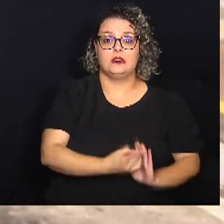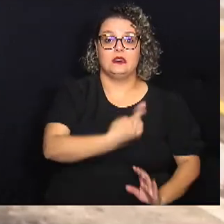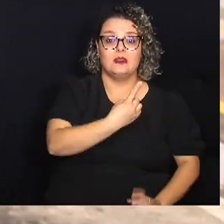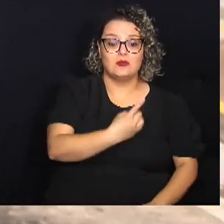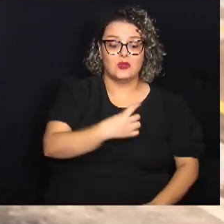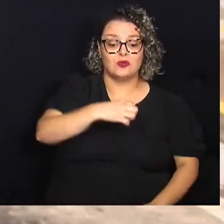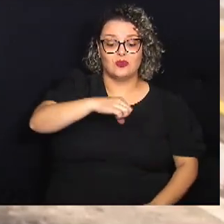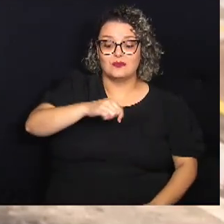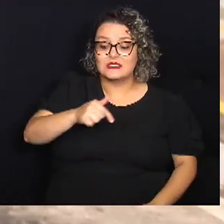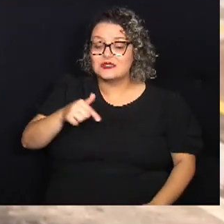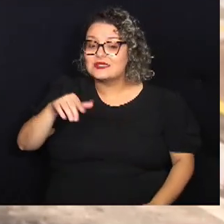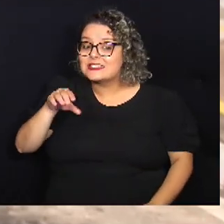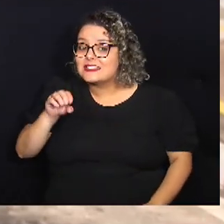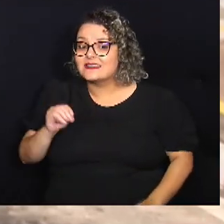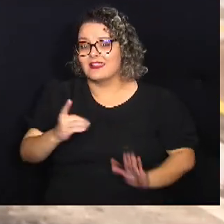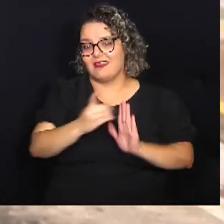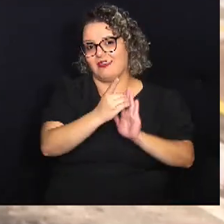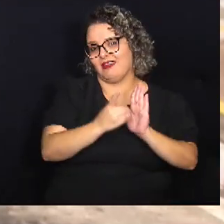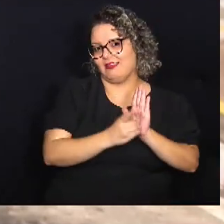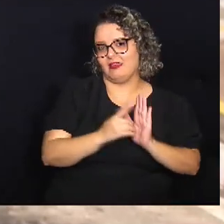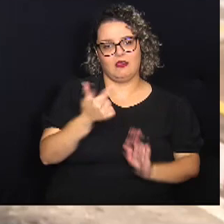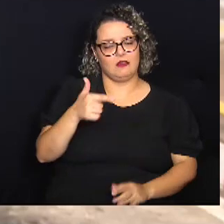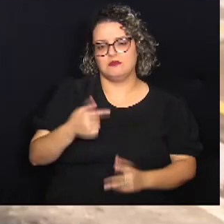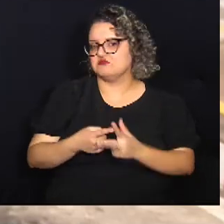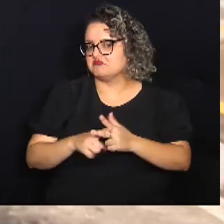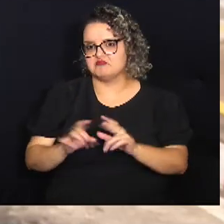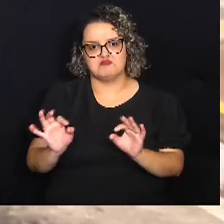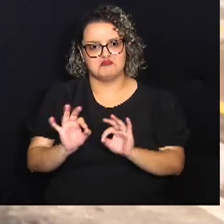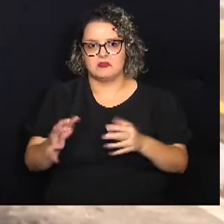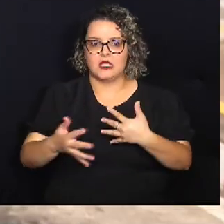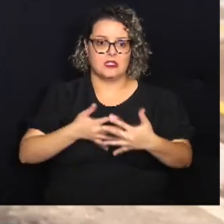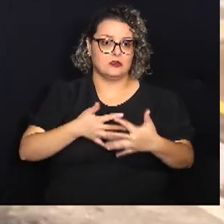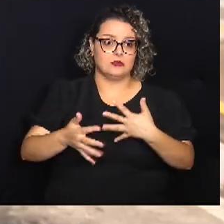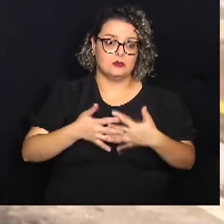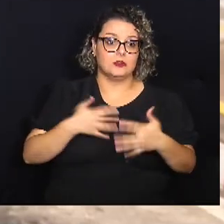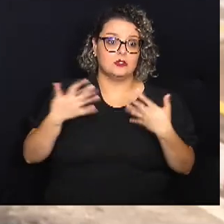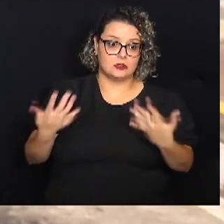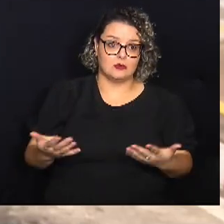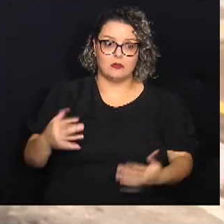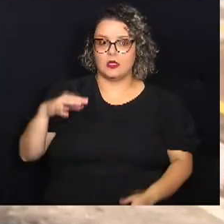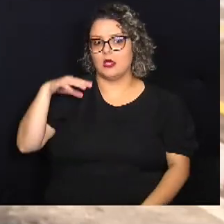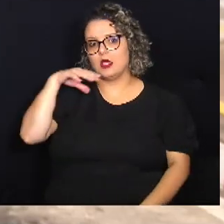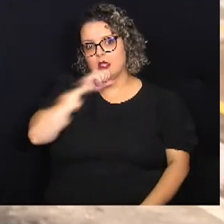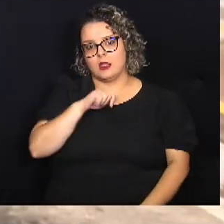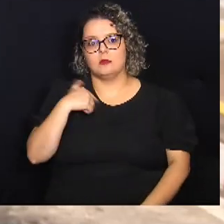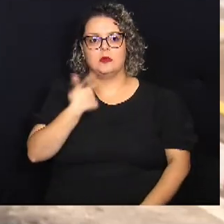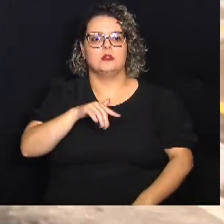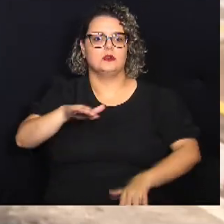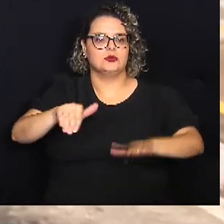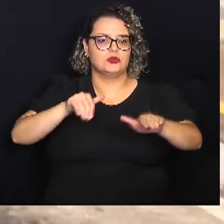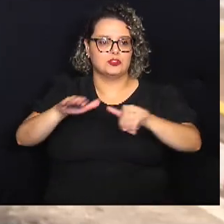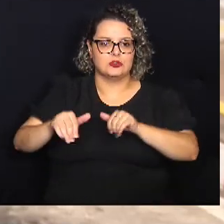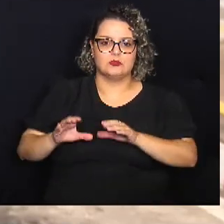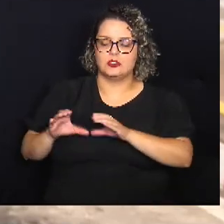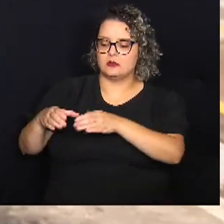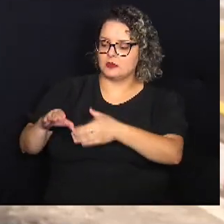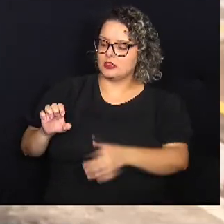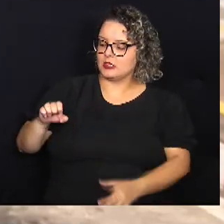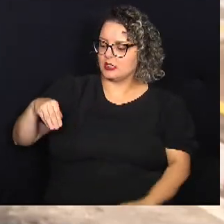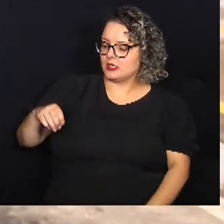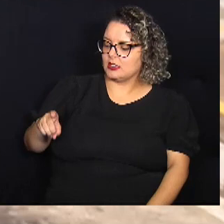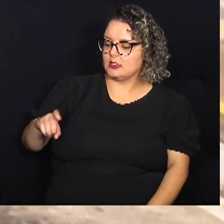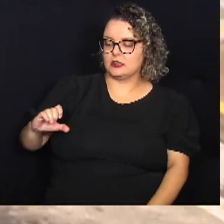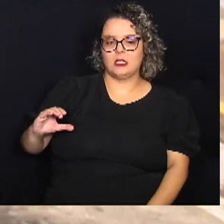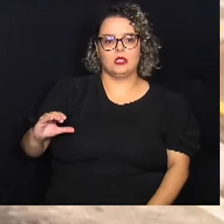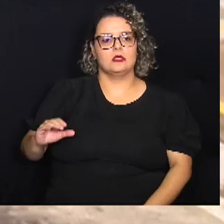1970 e desde então não existe nenhuma reforma nesse terminal. Então, imediatamente nós chamamos a equipe da INDEC, fizemos aqui um projeto,